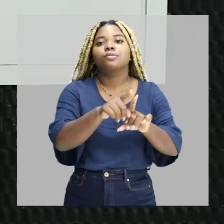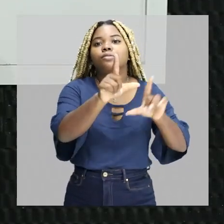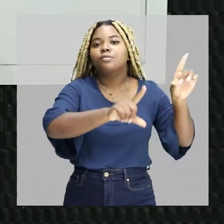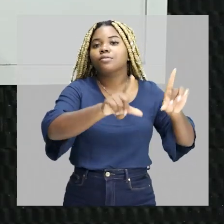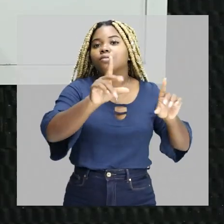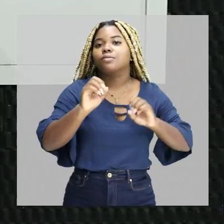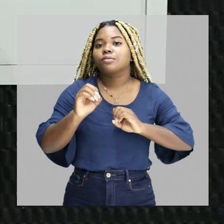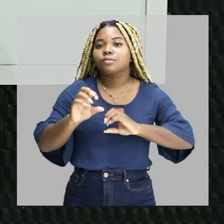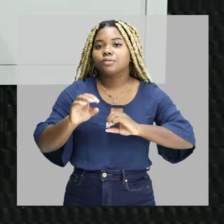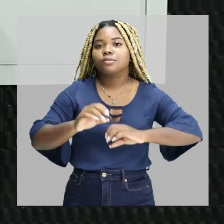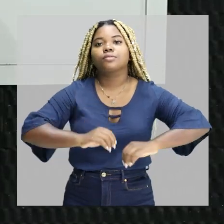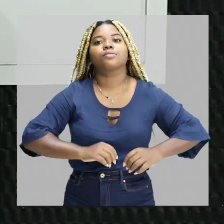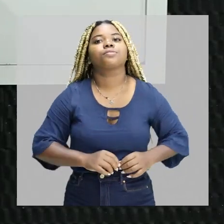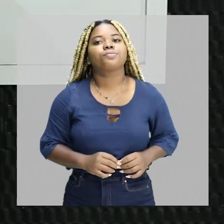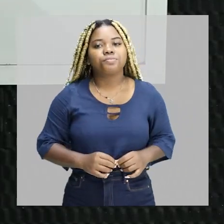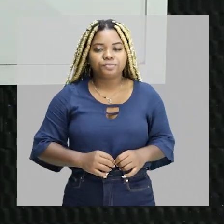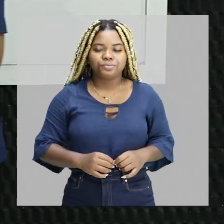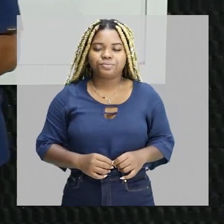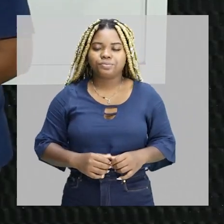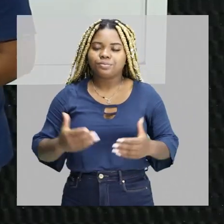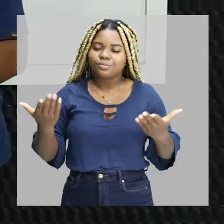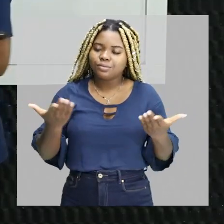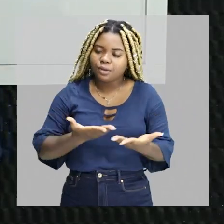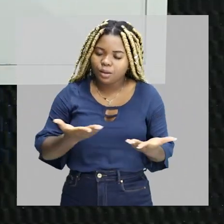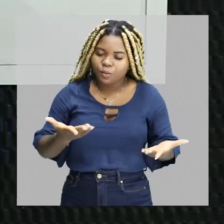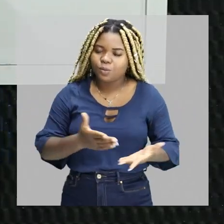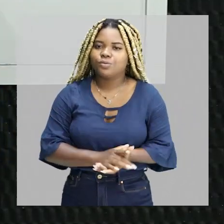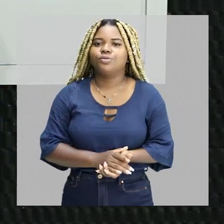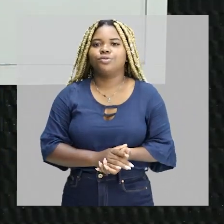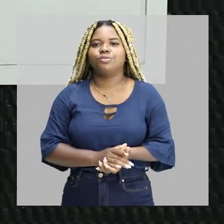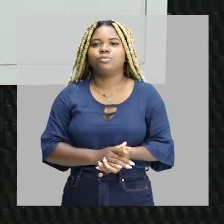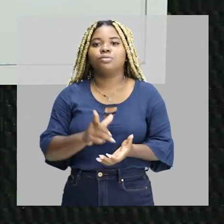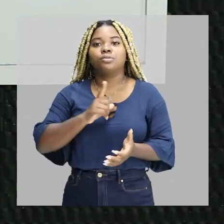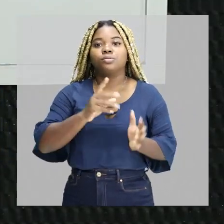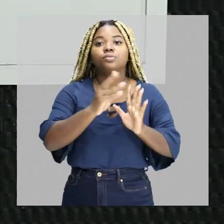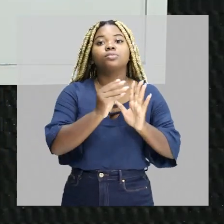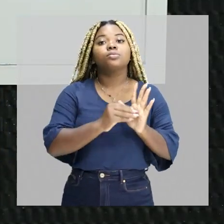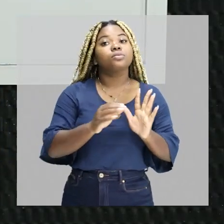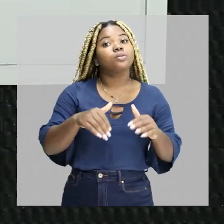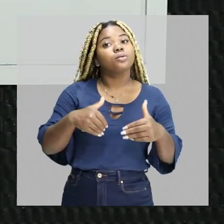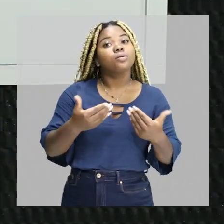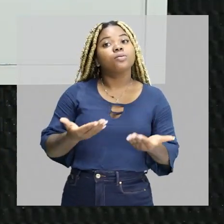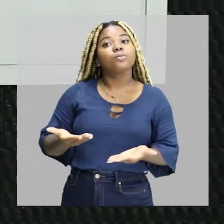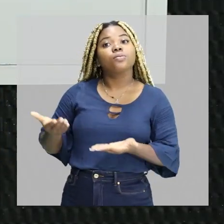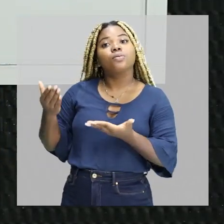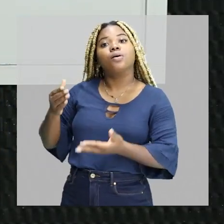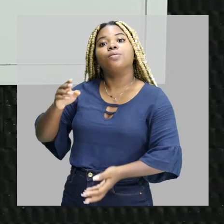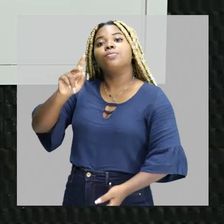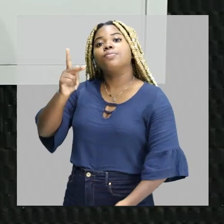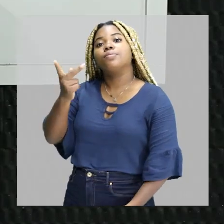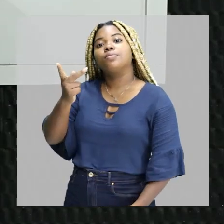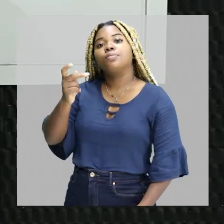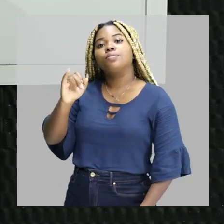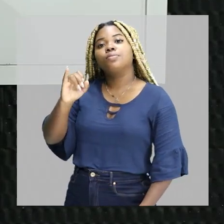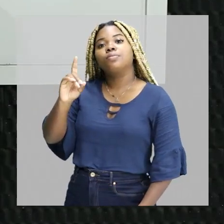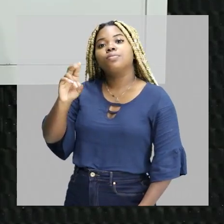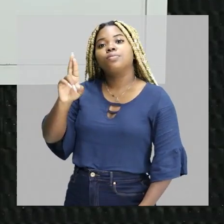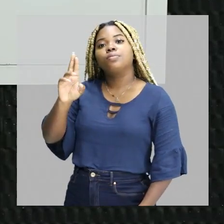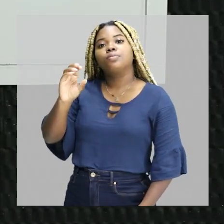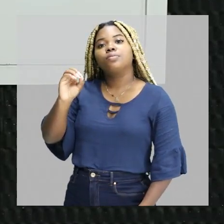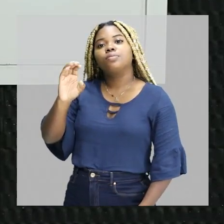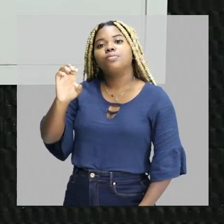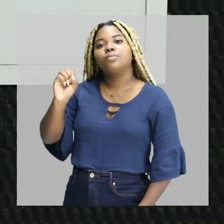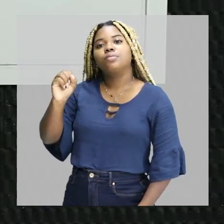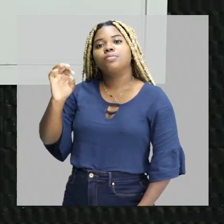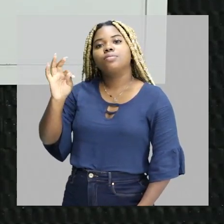aula de hoje nós vamos falar sobre hidrostática, né? Parte de densidade, pressão e empuxo, tá ok? Então fica ligadinho